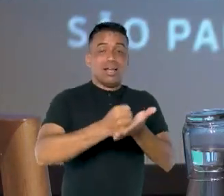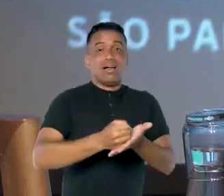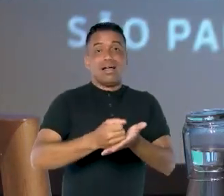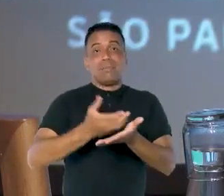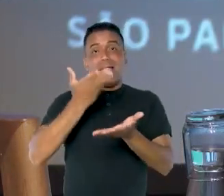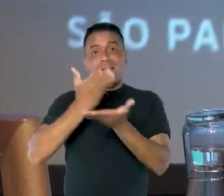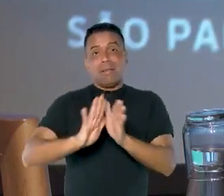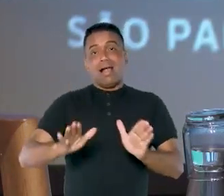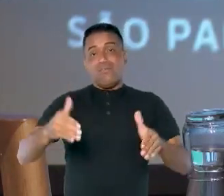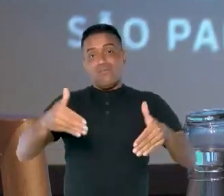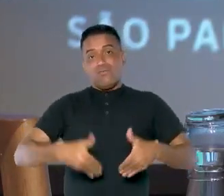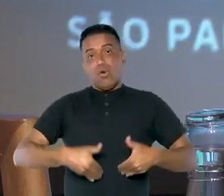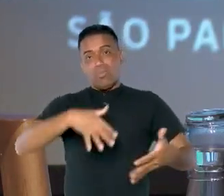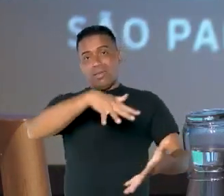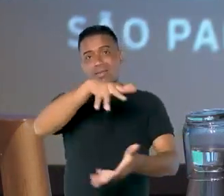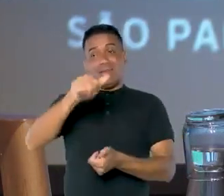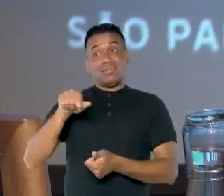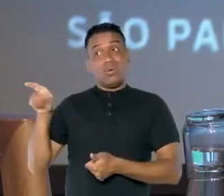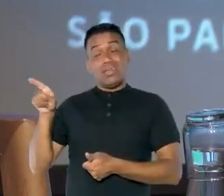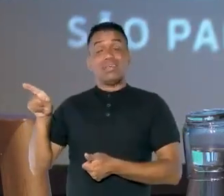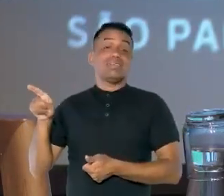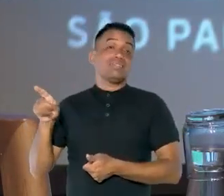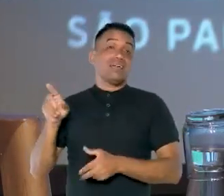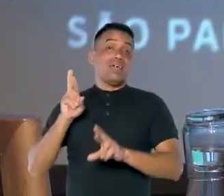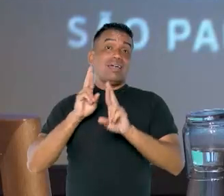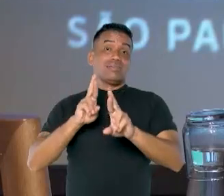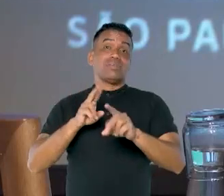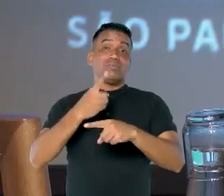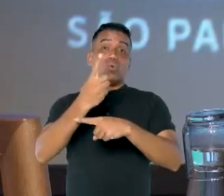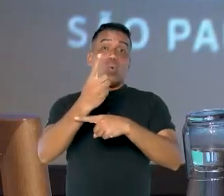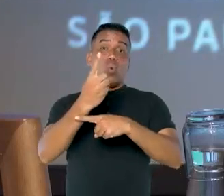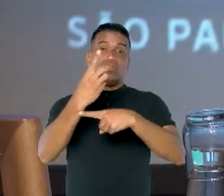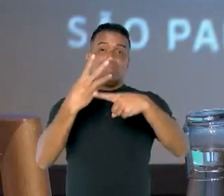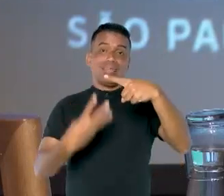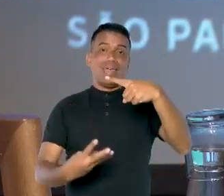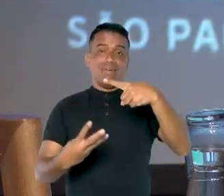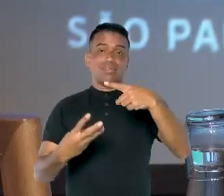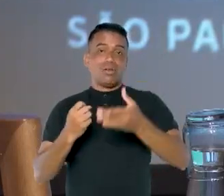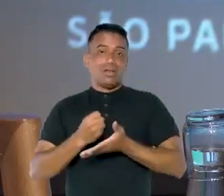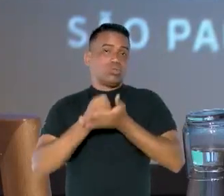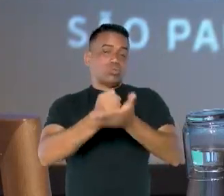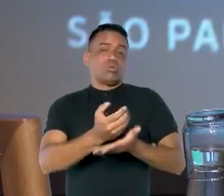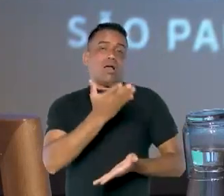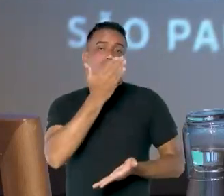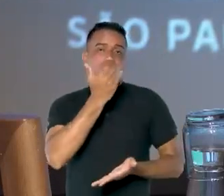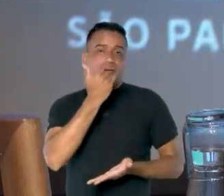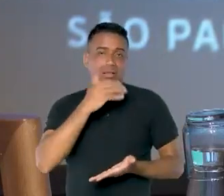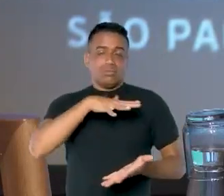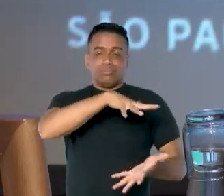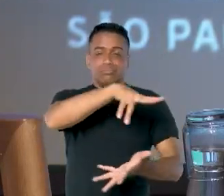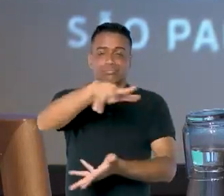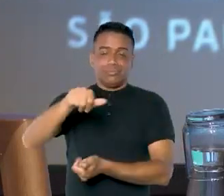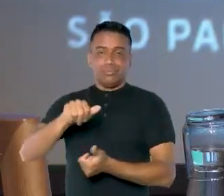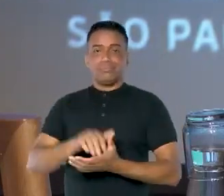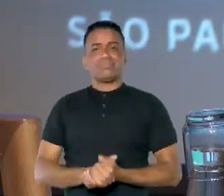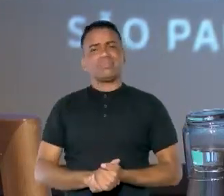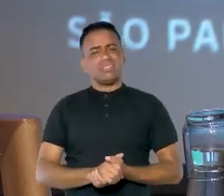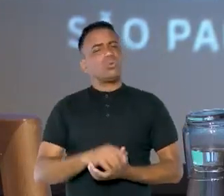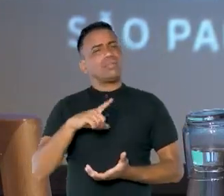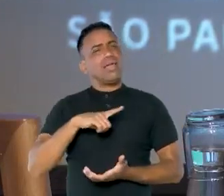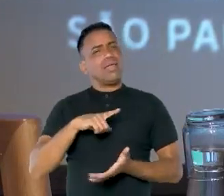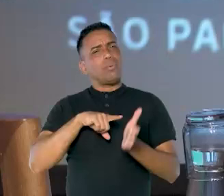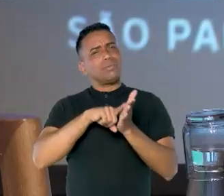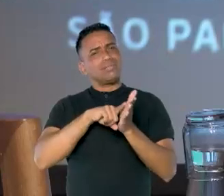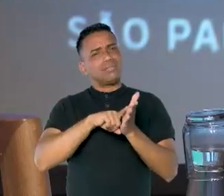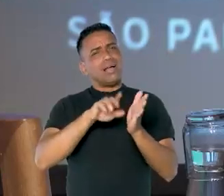por 1/3 da ajuda alimentar no mundo. E os cálculos da Nature, uma revista séria